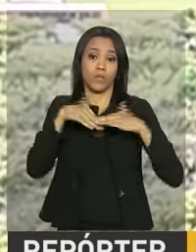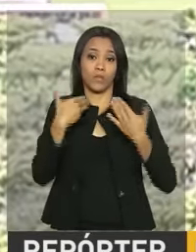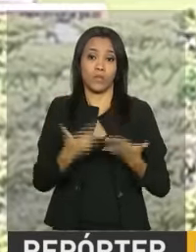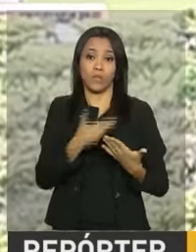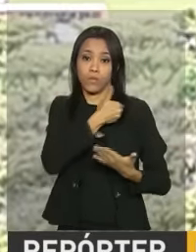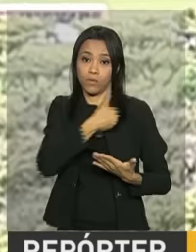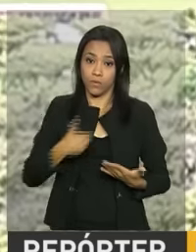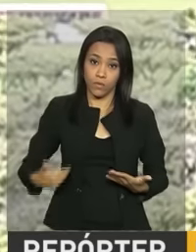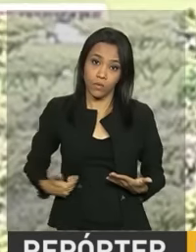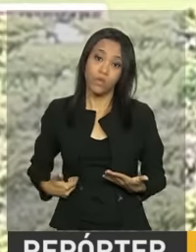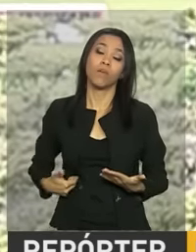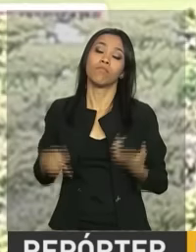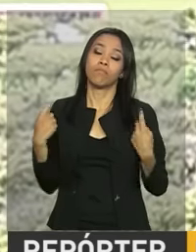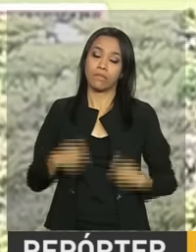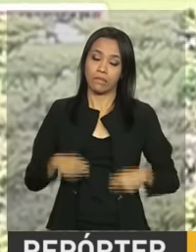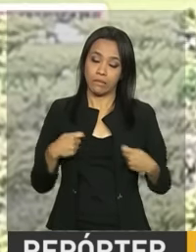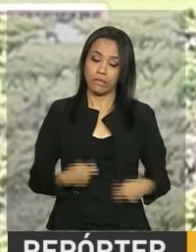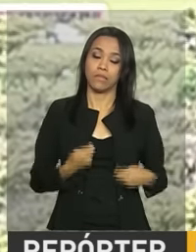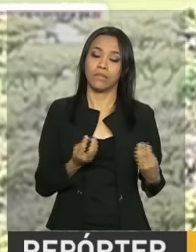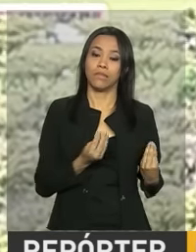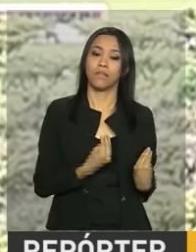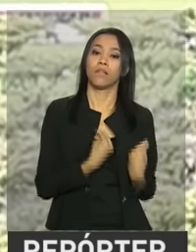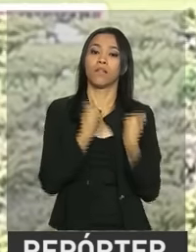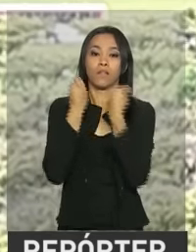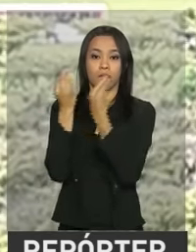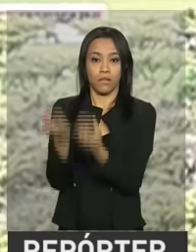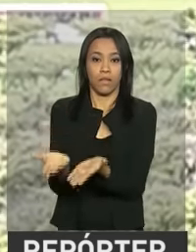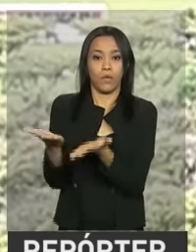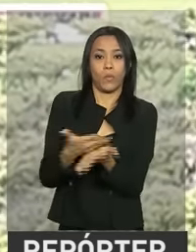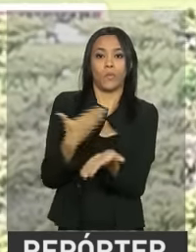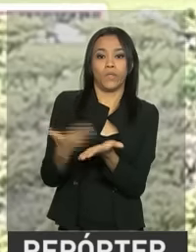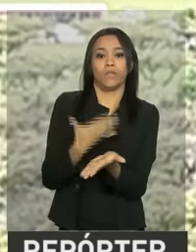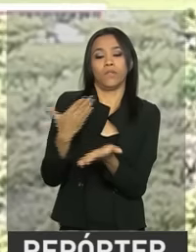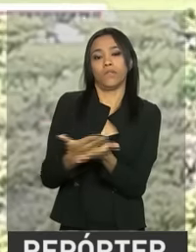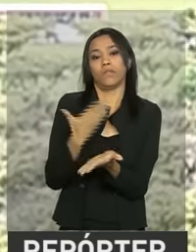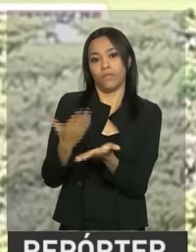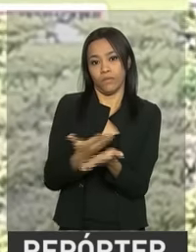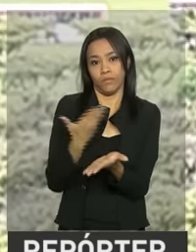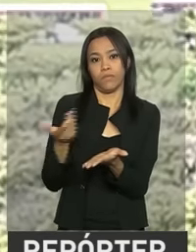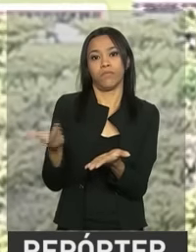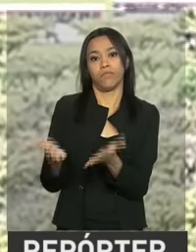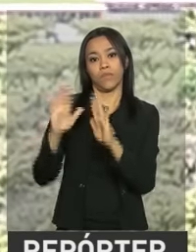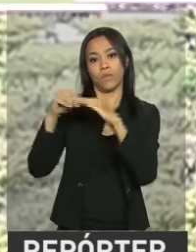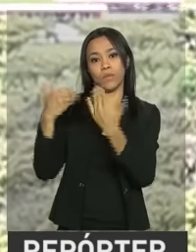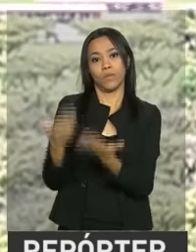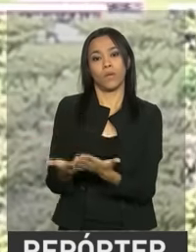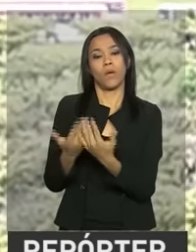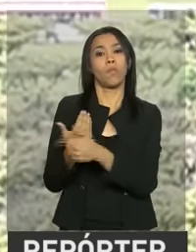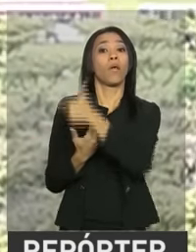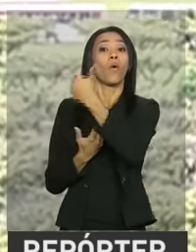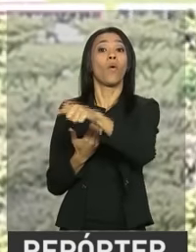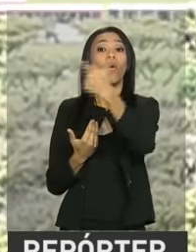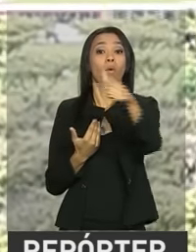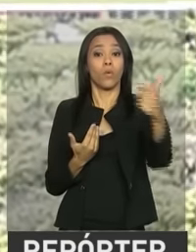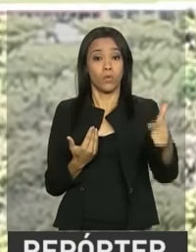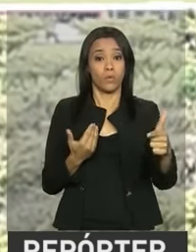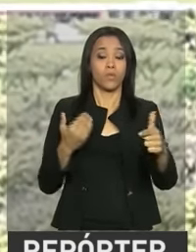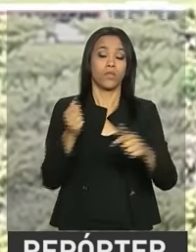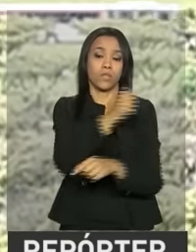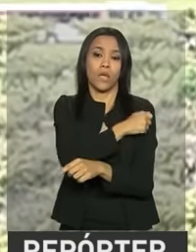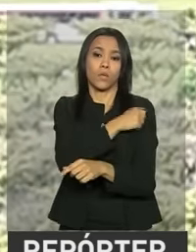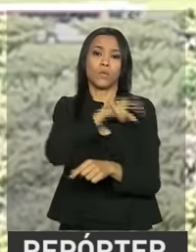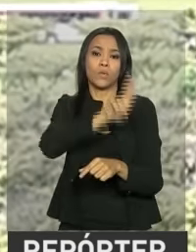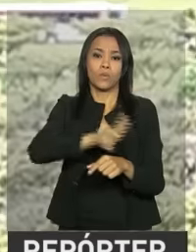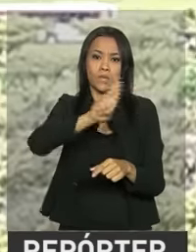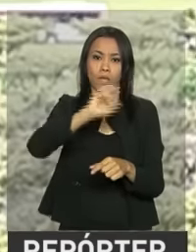escolas públicas devem devolver os livros didáticos às escolas para outros alunos utilizarem no ano